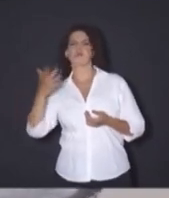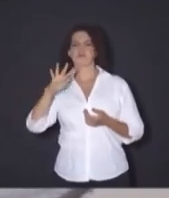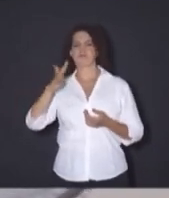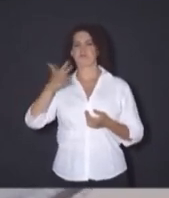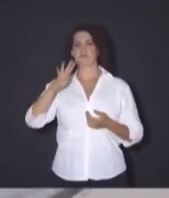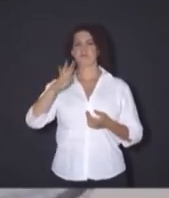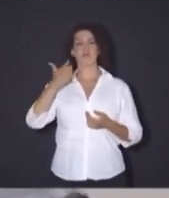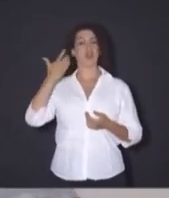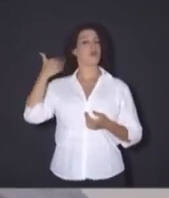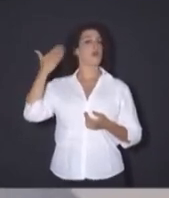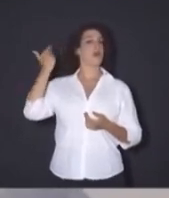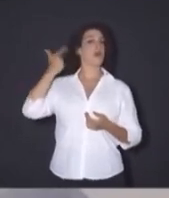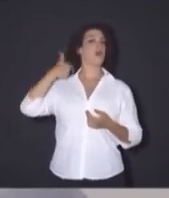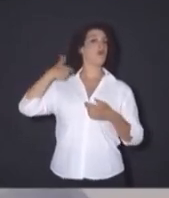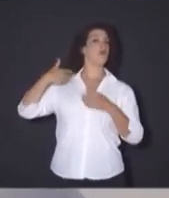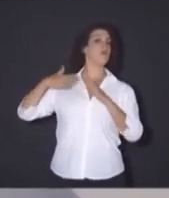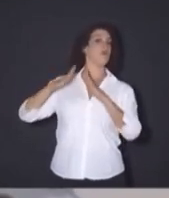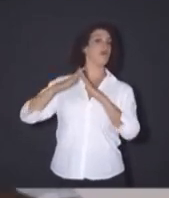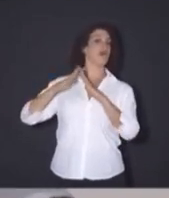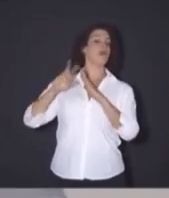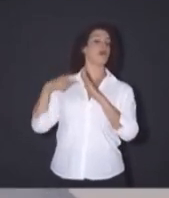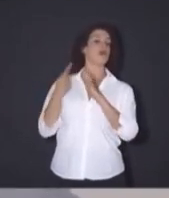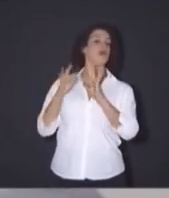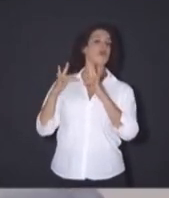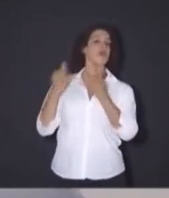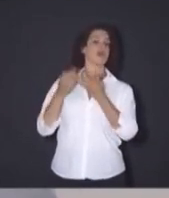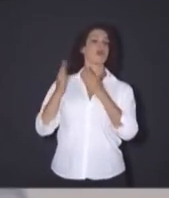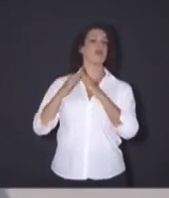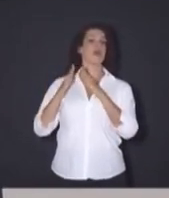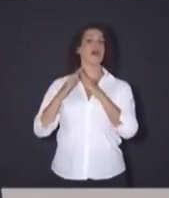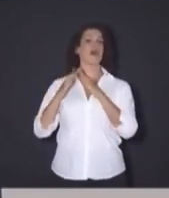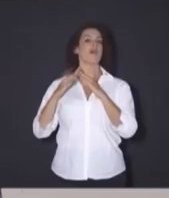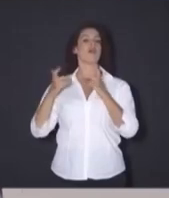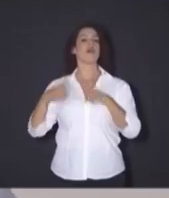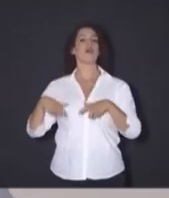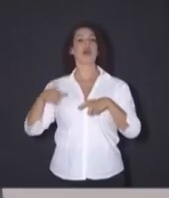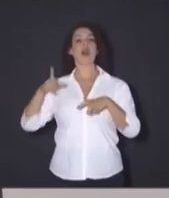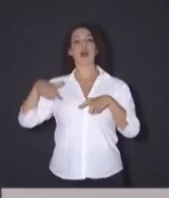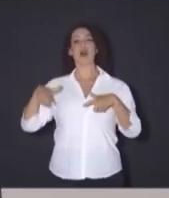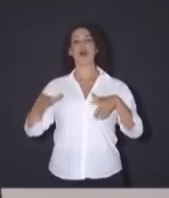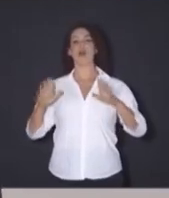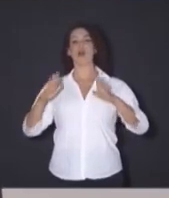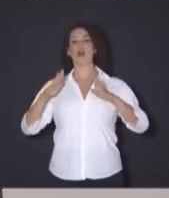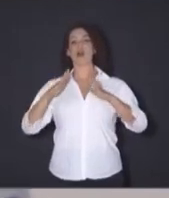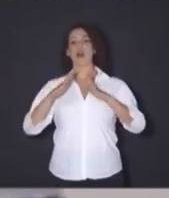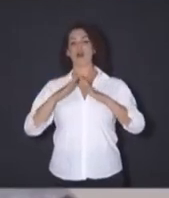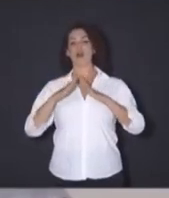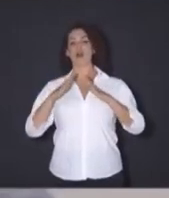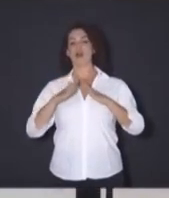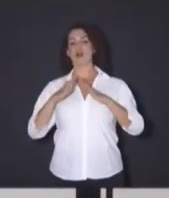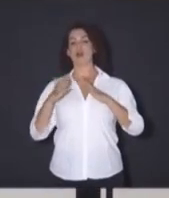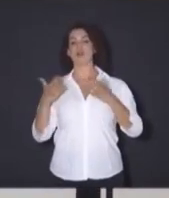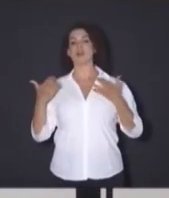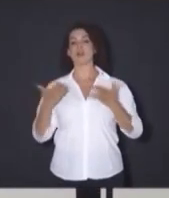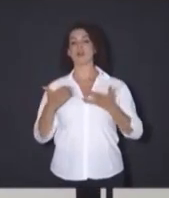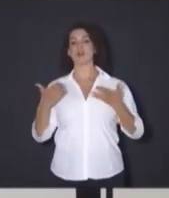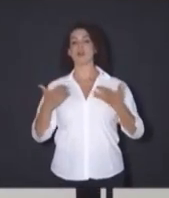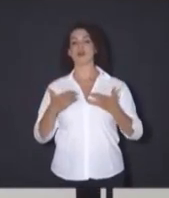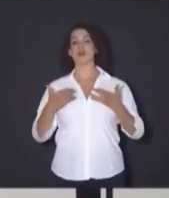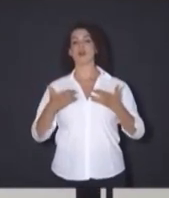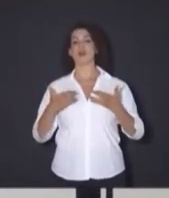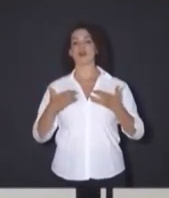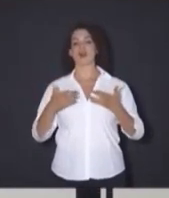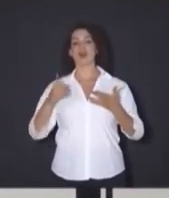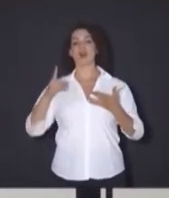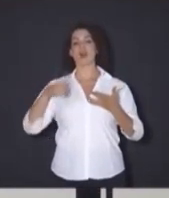que eu ainda morava. Nós morávamos nessa casa que hoje é o Zônio Boiá, o terreiro, onde nós